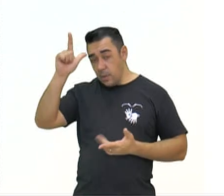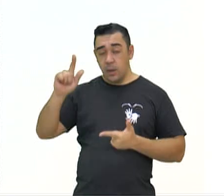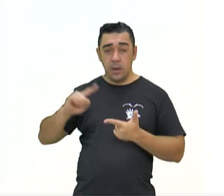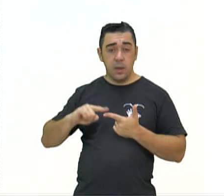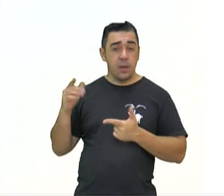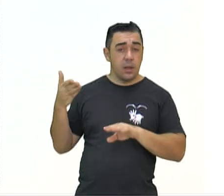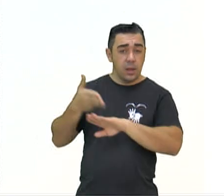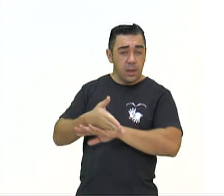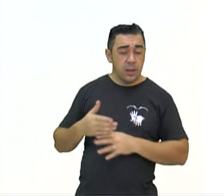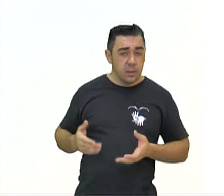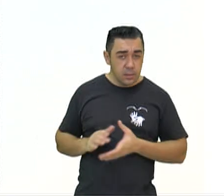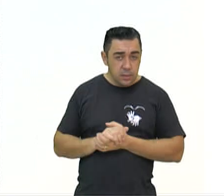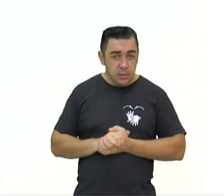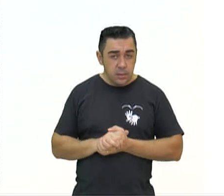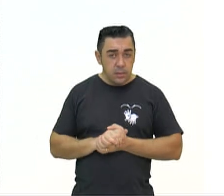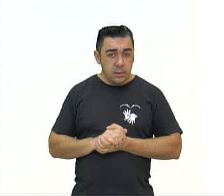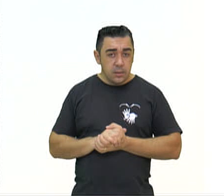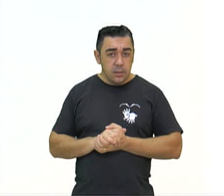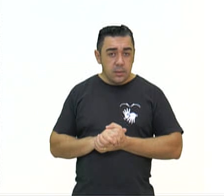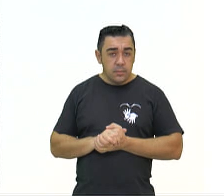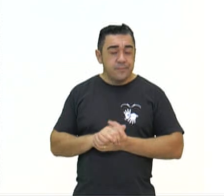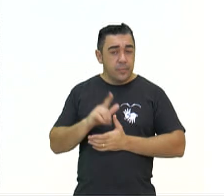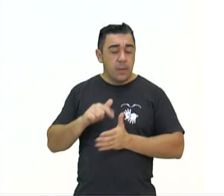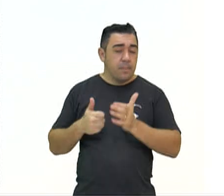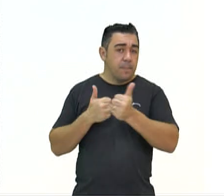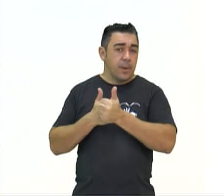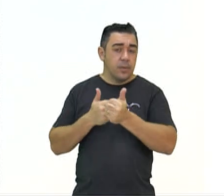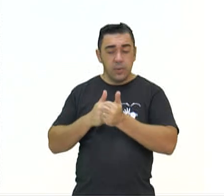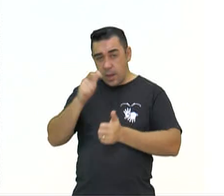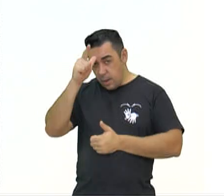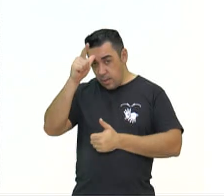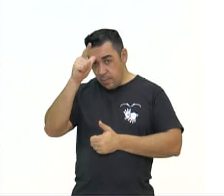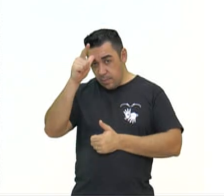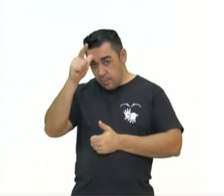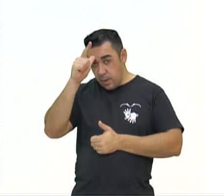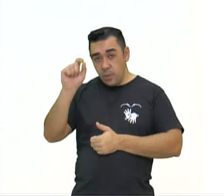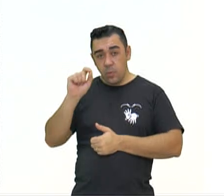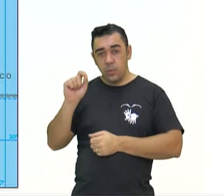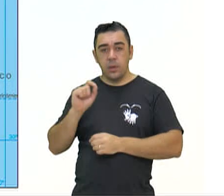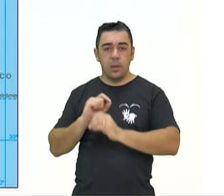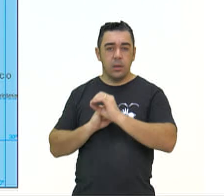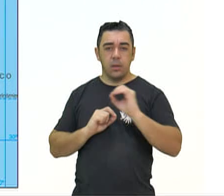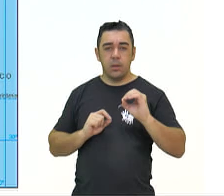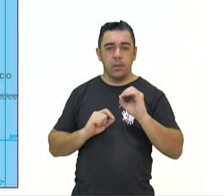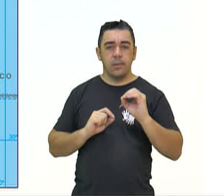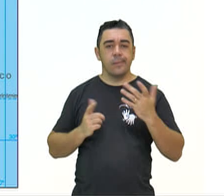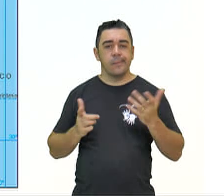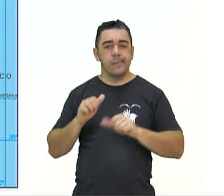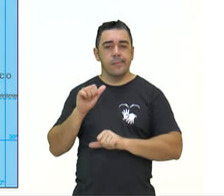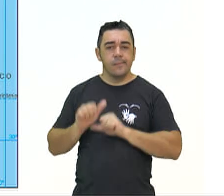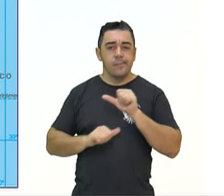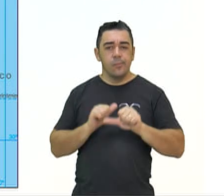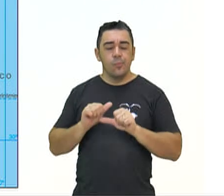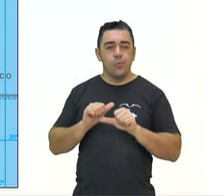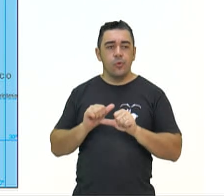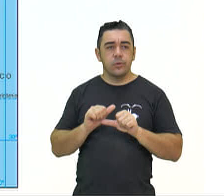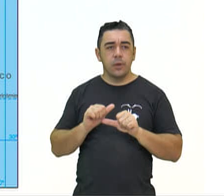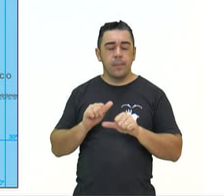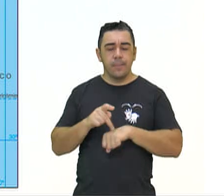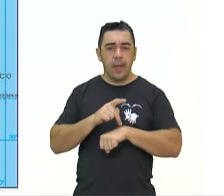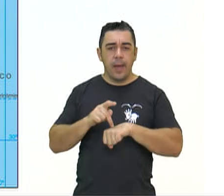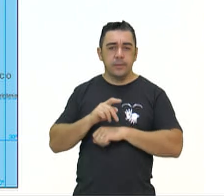África da Alemanha Oriental. E quando vira este monte de países aqui,